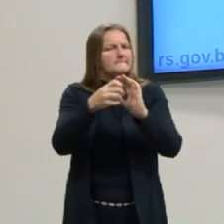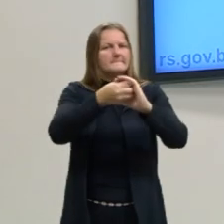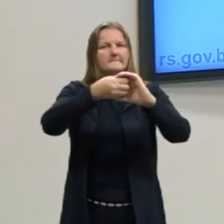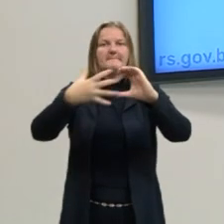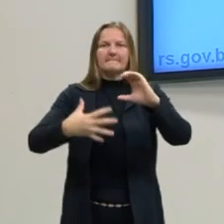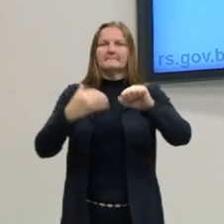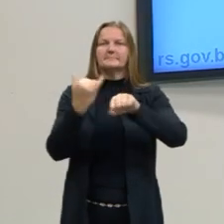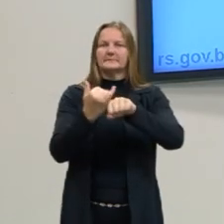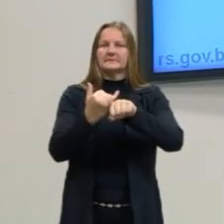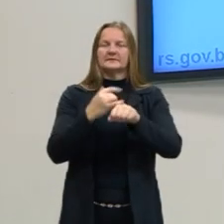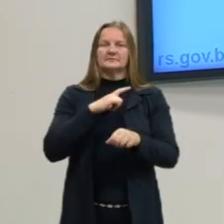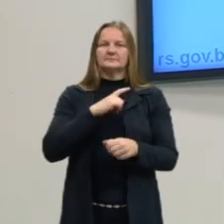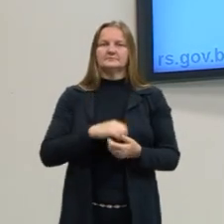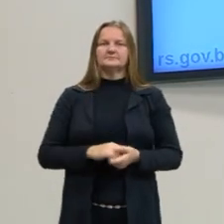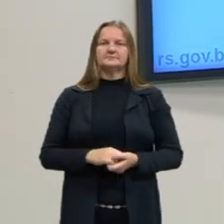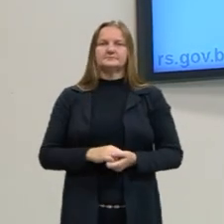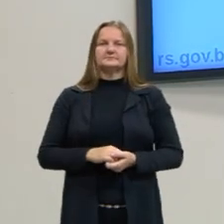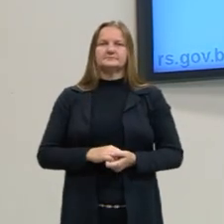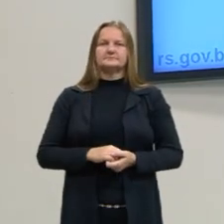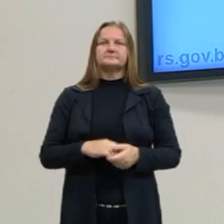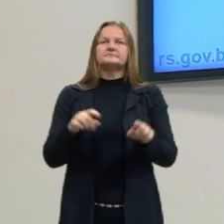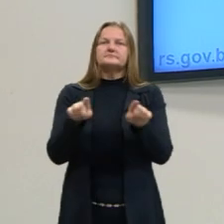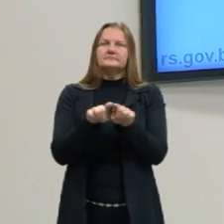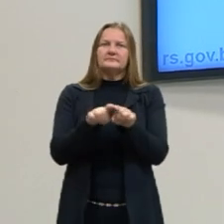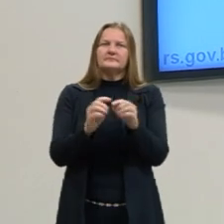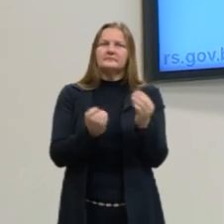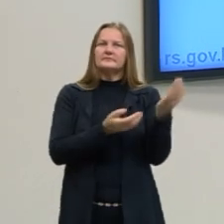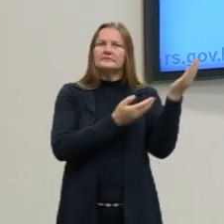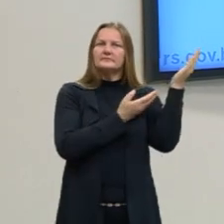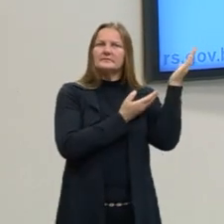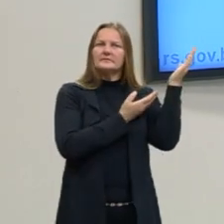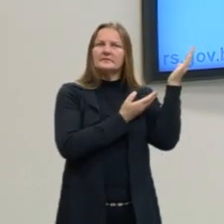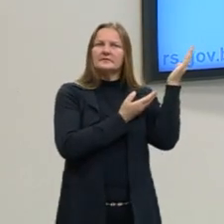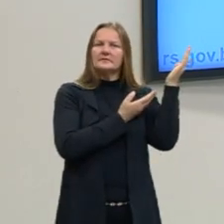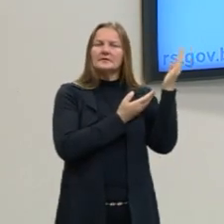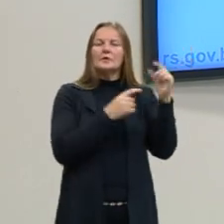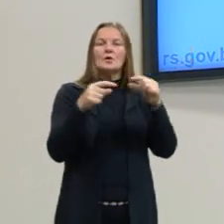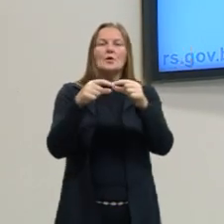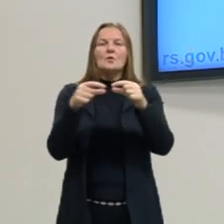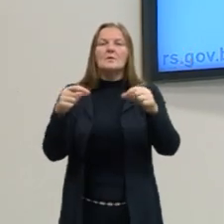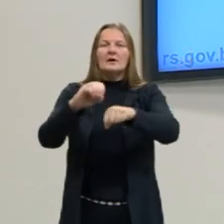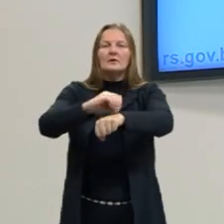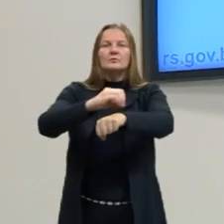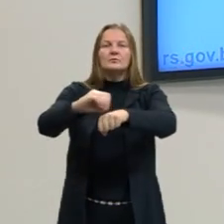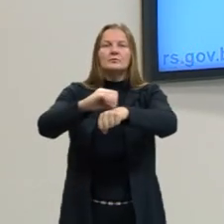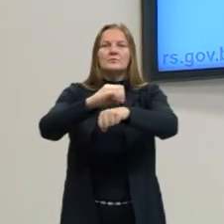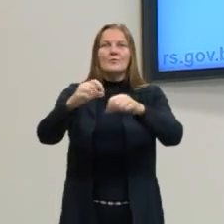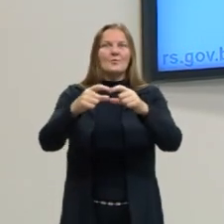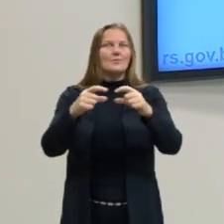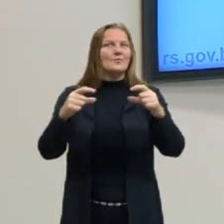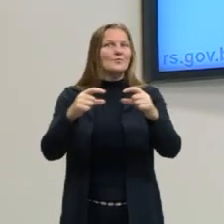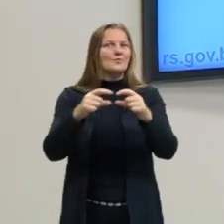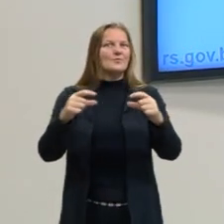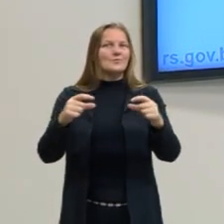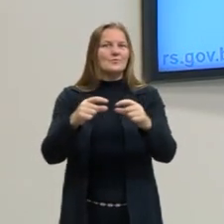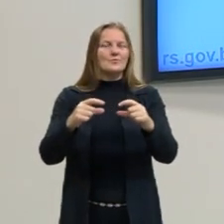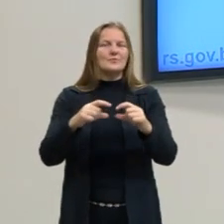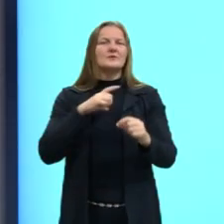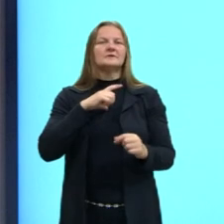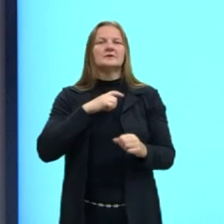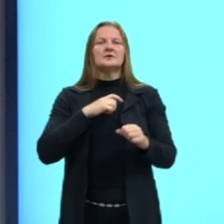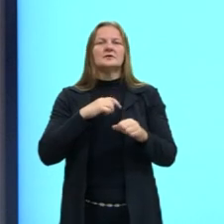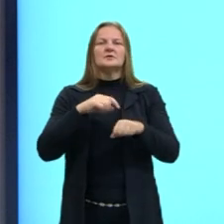de metal na combinação de metais aqui até que traz barra de ouro leva a gente lembrado do Ouro tem alguns pontos